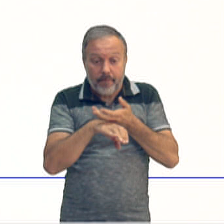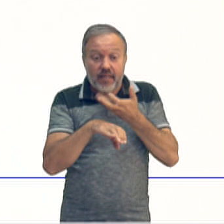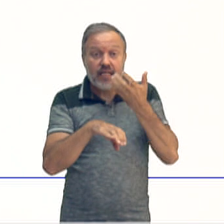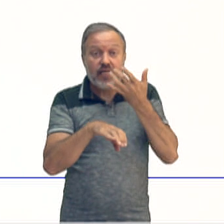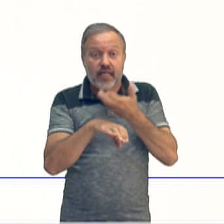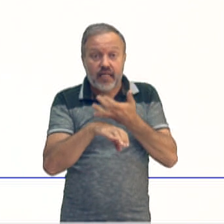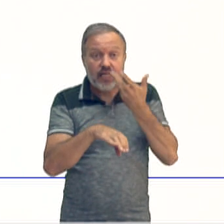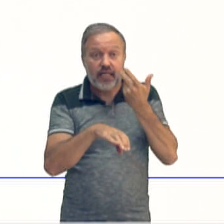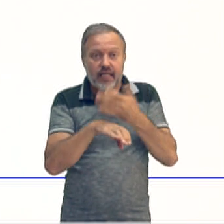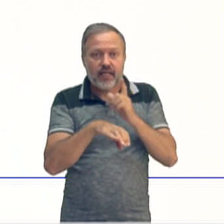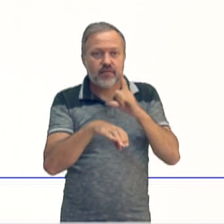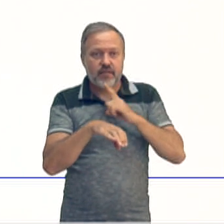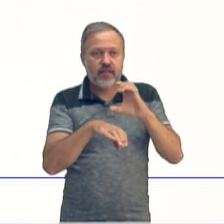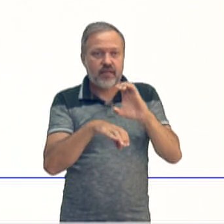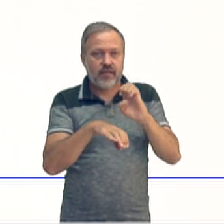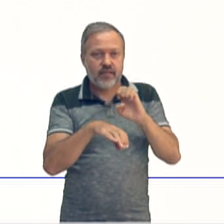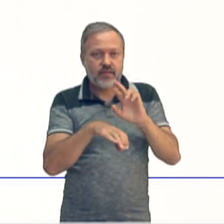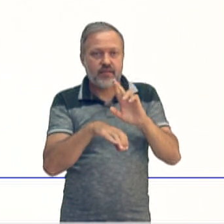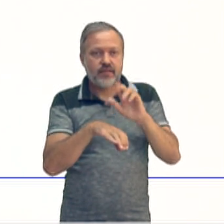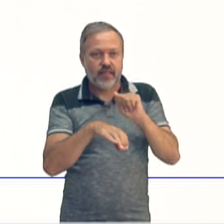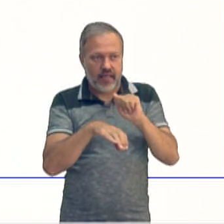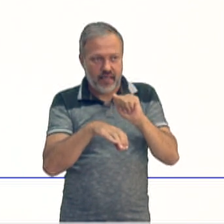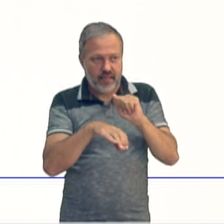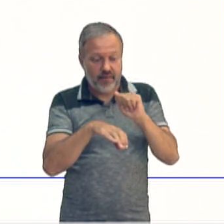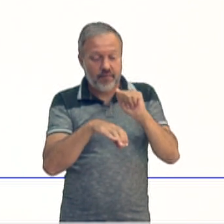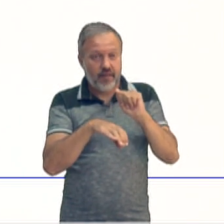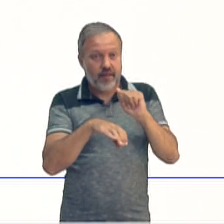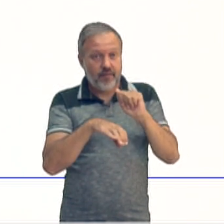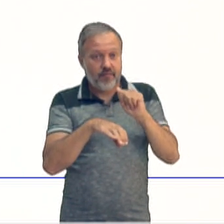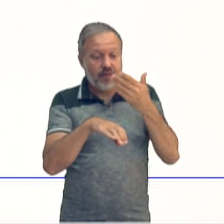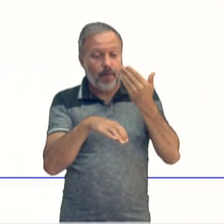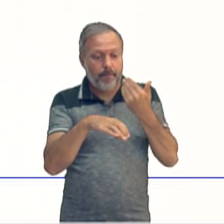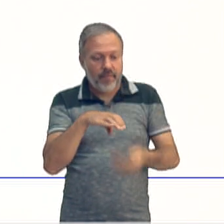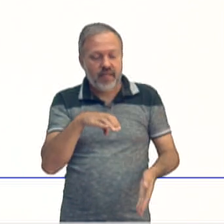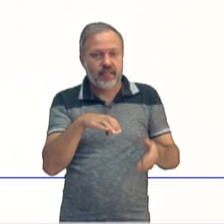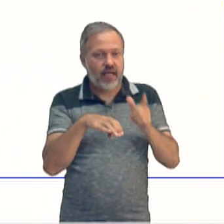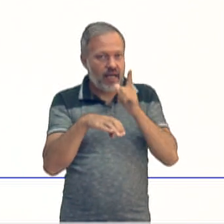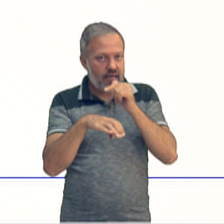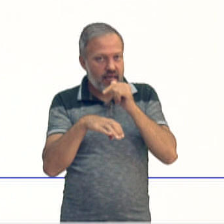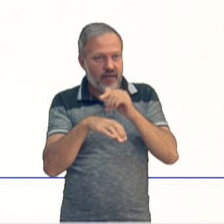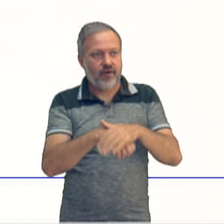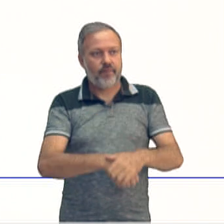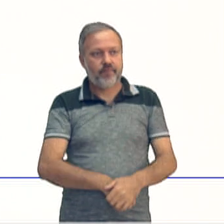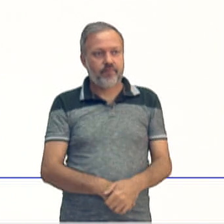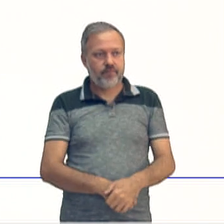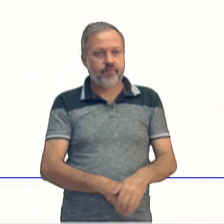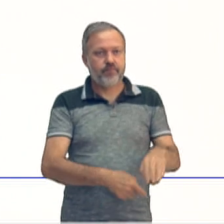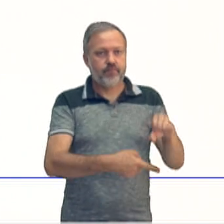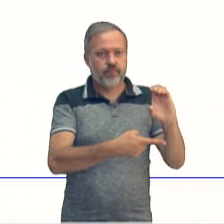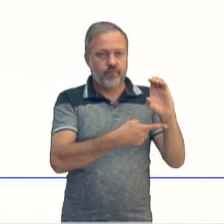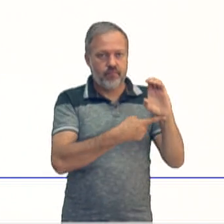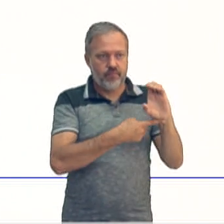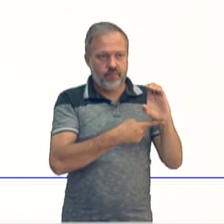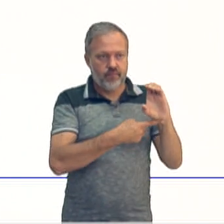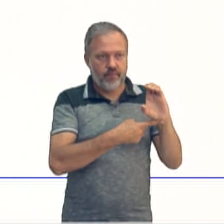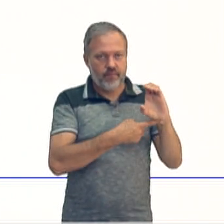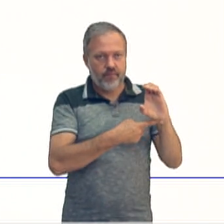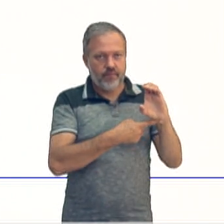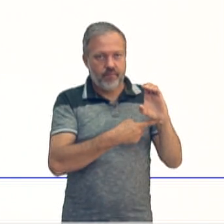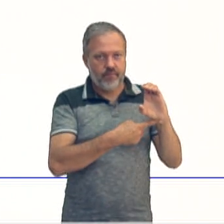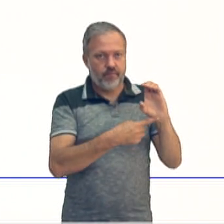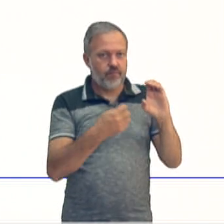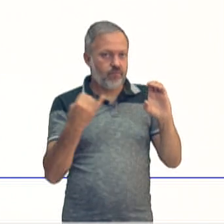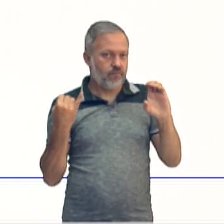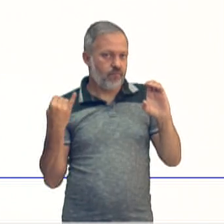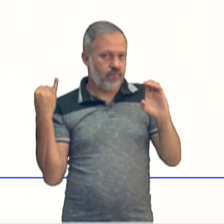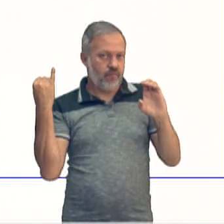cera, a cera é impermeável, para não deixar a maçã perder a água, por exemplo. C, principal fonte de energia a